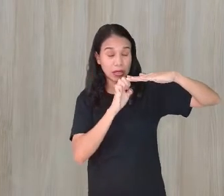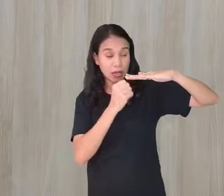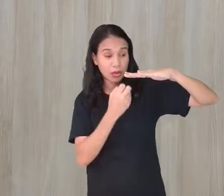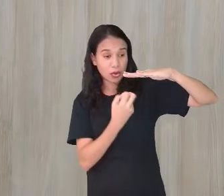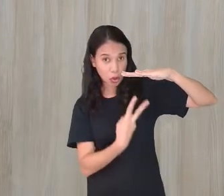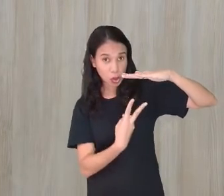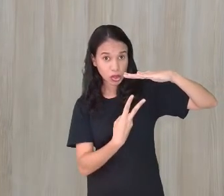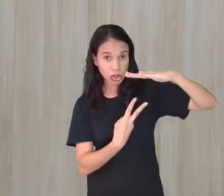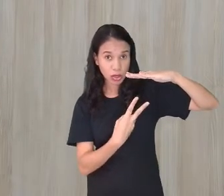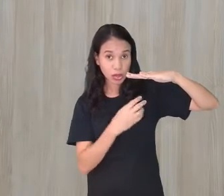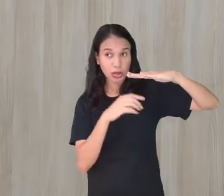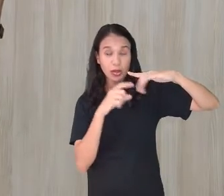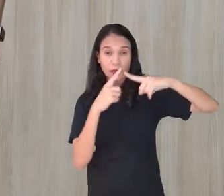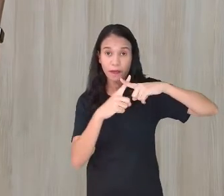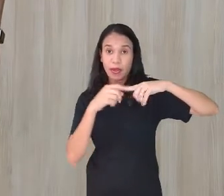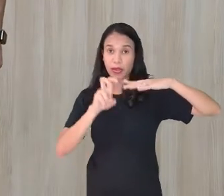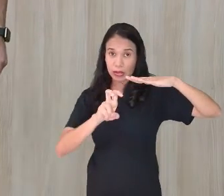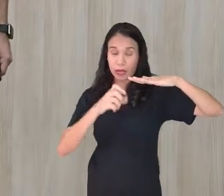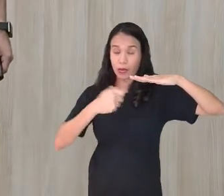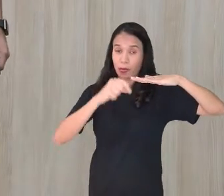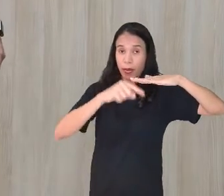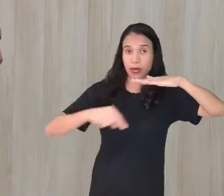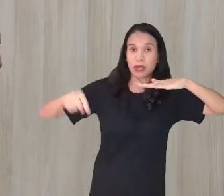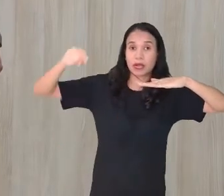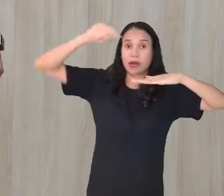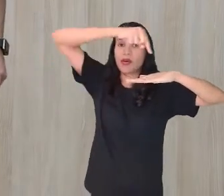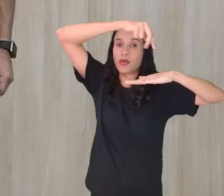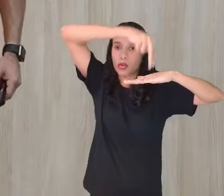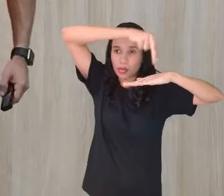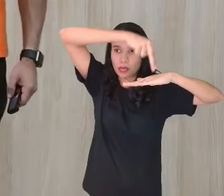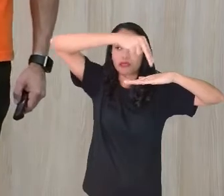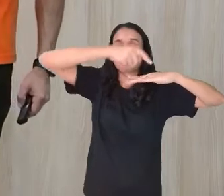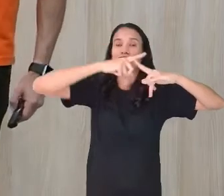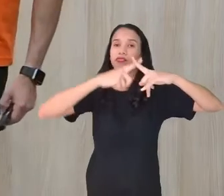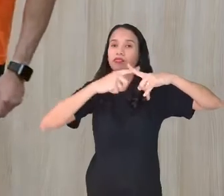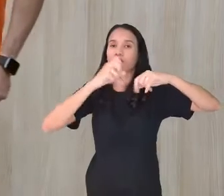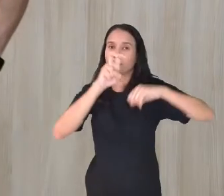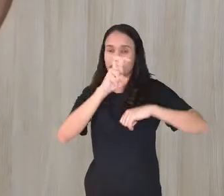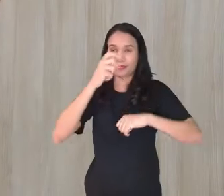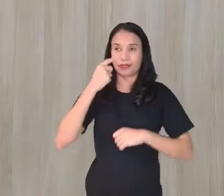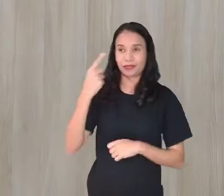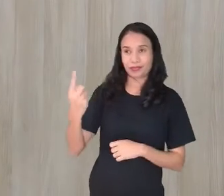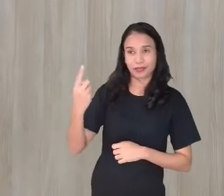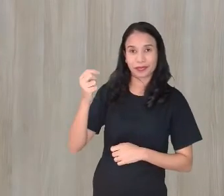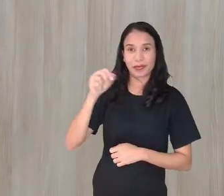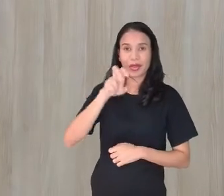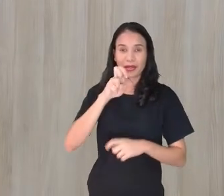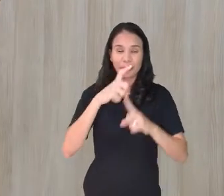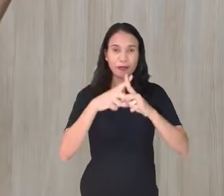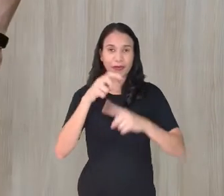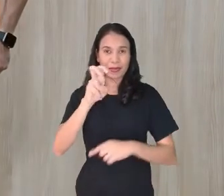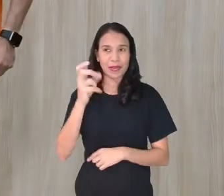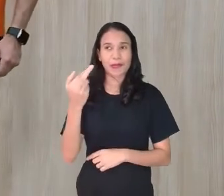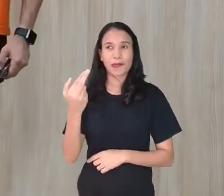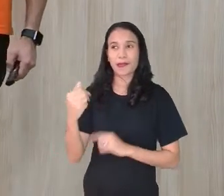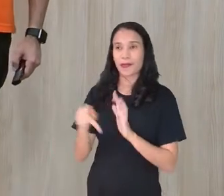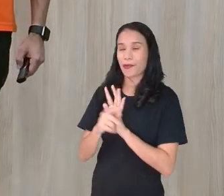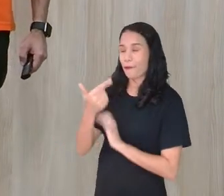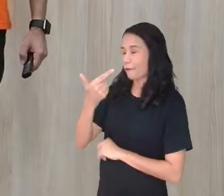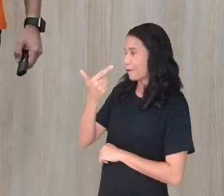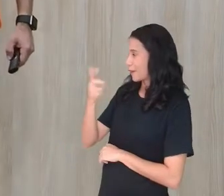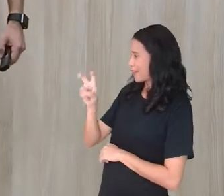por 5 o denominador, eu vou multiplicar por 5 também o numerador. E 5 vezes 5 é igual